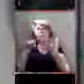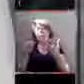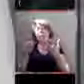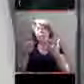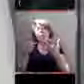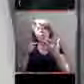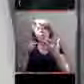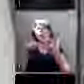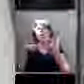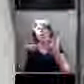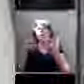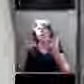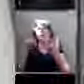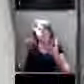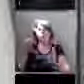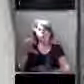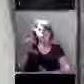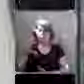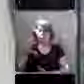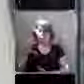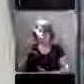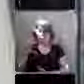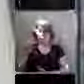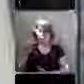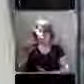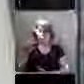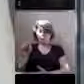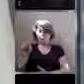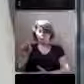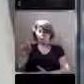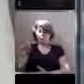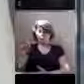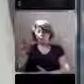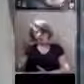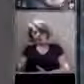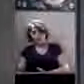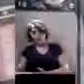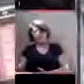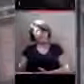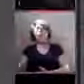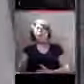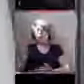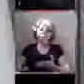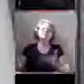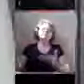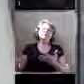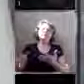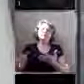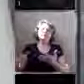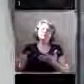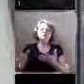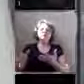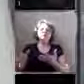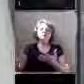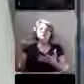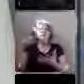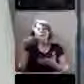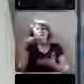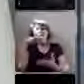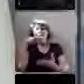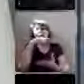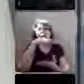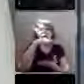como você está pontuando os itens um atrás do outro... Repete-se. Entendeu? Não sei, dá a impressão